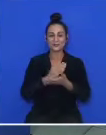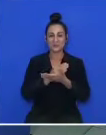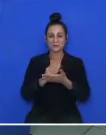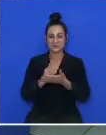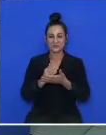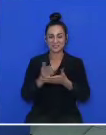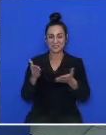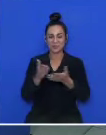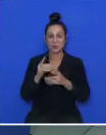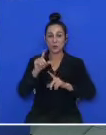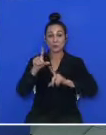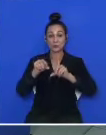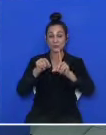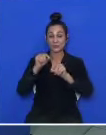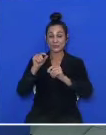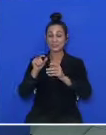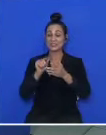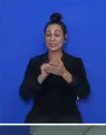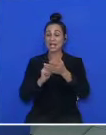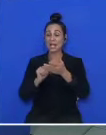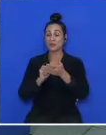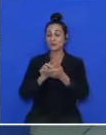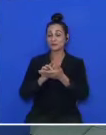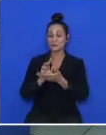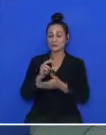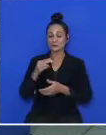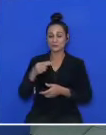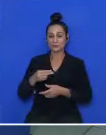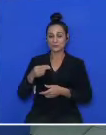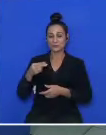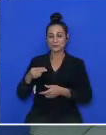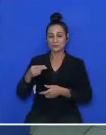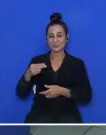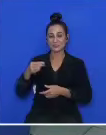Começando agora o sorteio da Loto Fácil Concurso